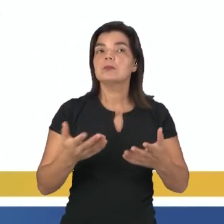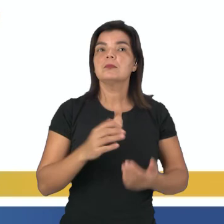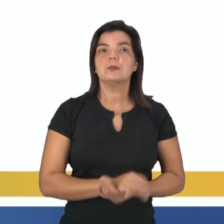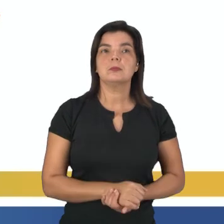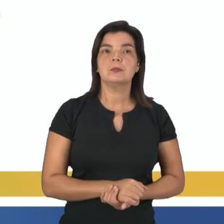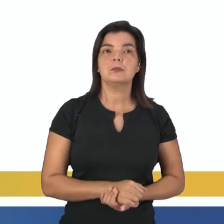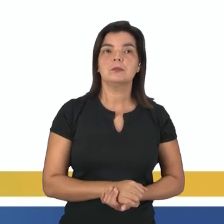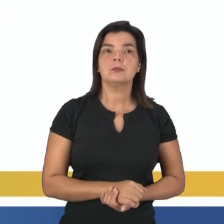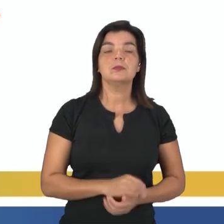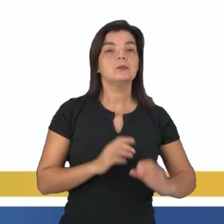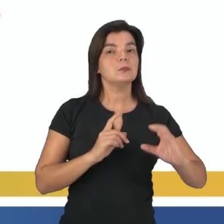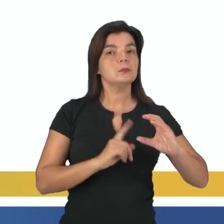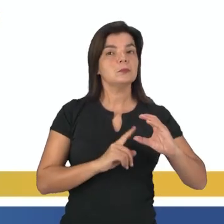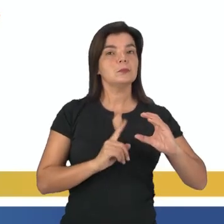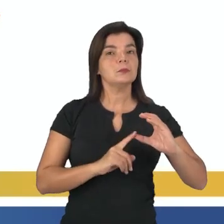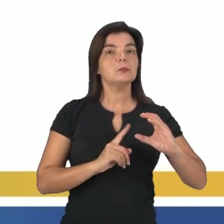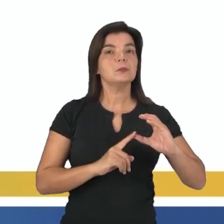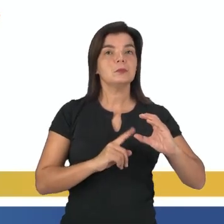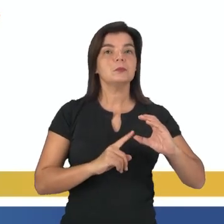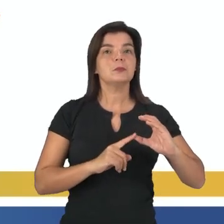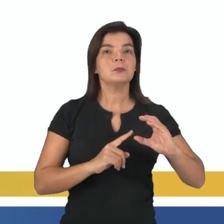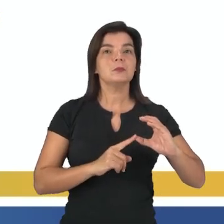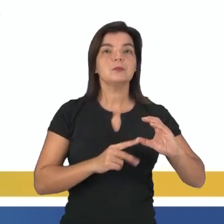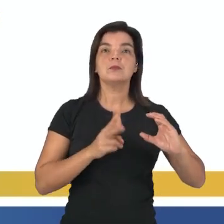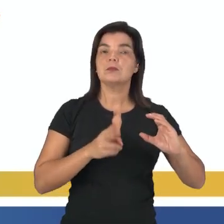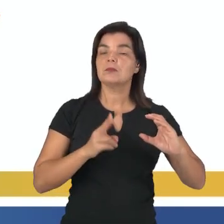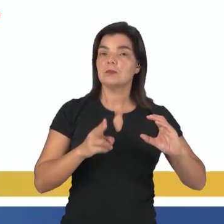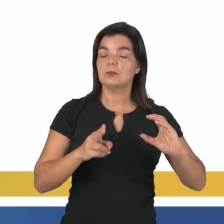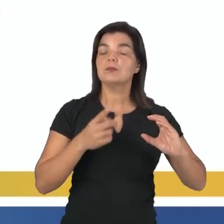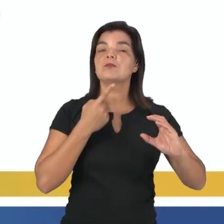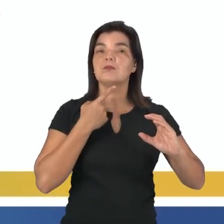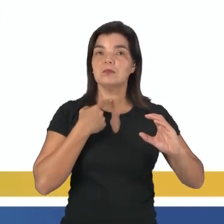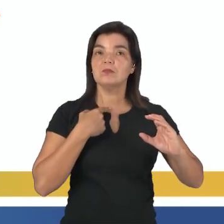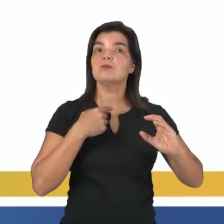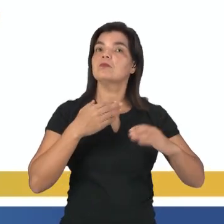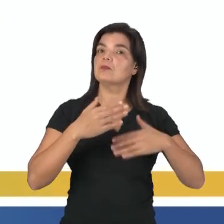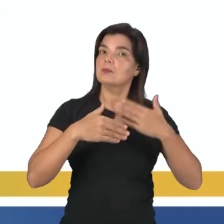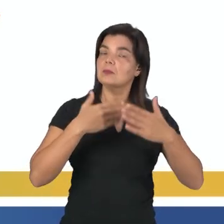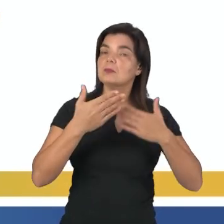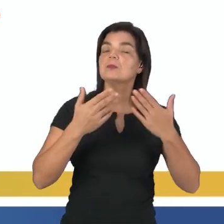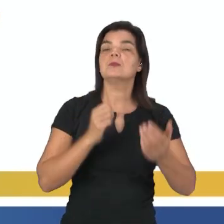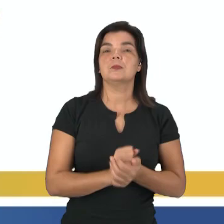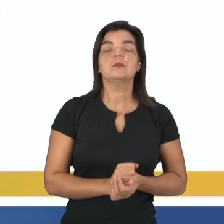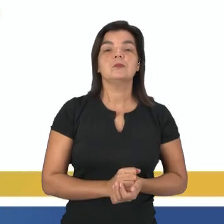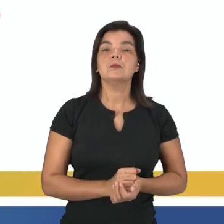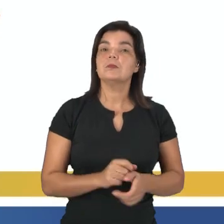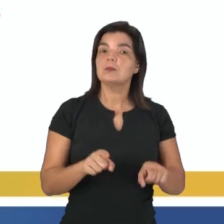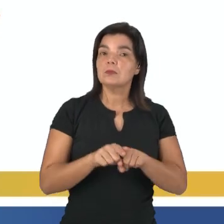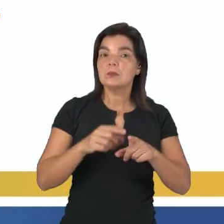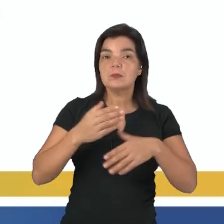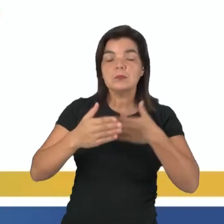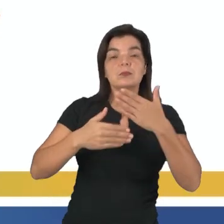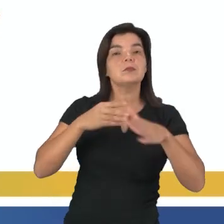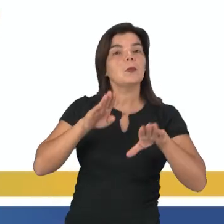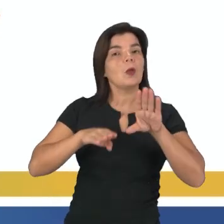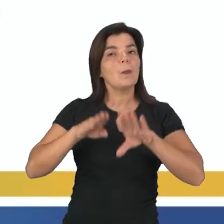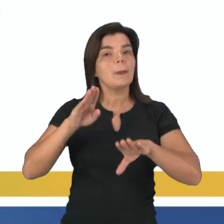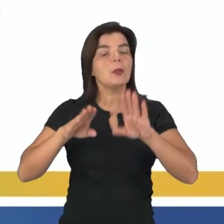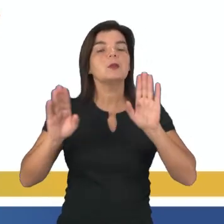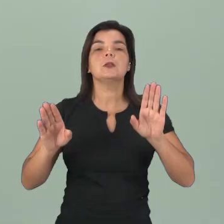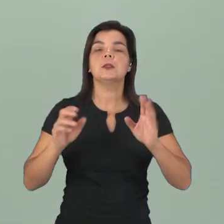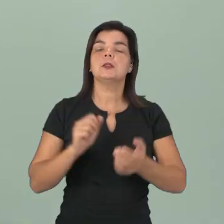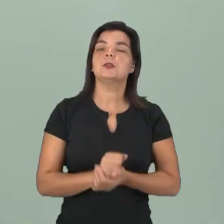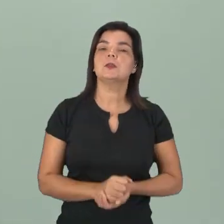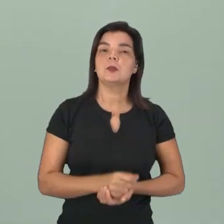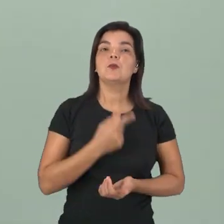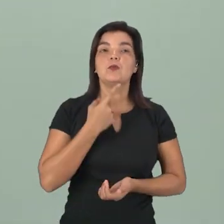galera? Que sua ambição ha crescido na mesma proporção que seu deleite de grandeza, né? Ou seja, sua ambição cresceu na mesma proporção que o